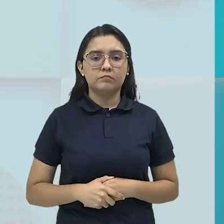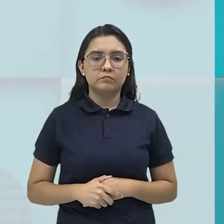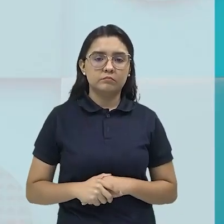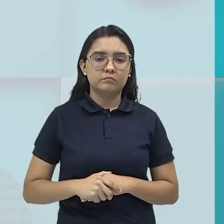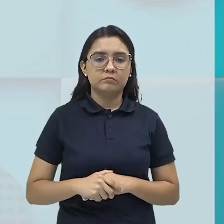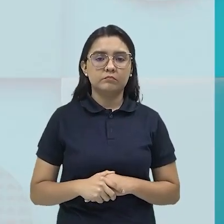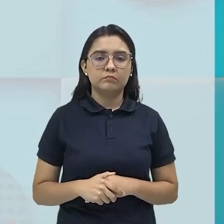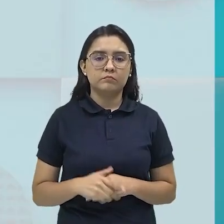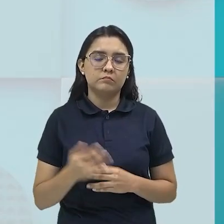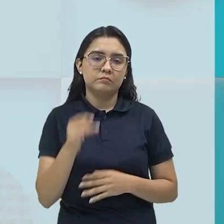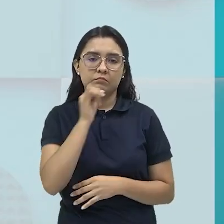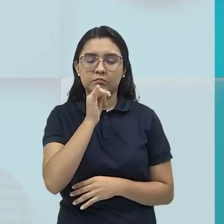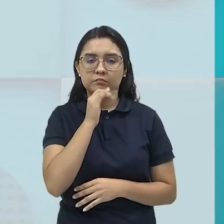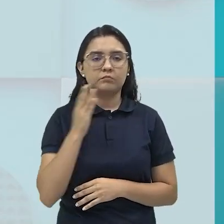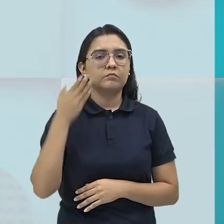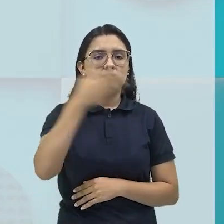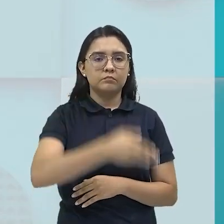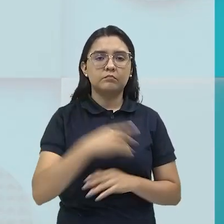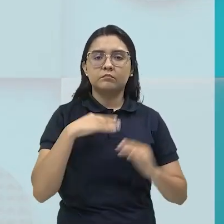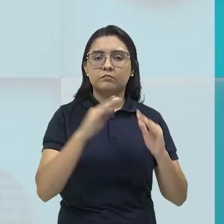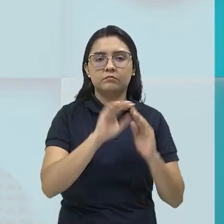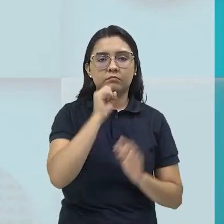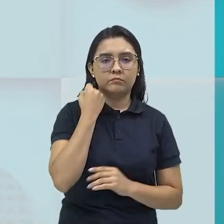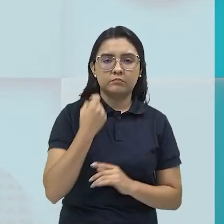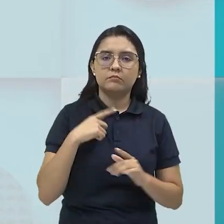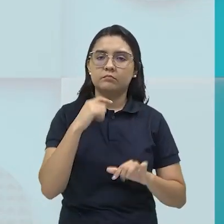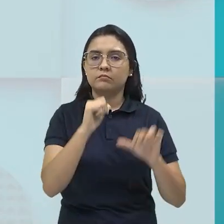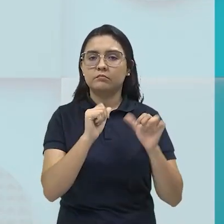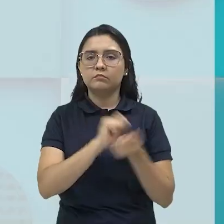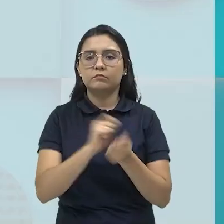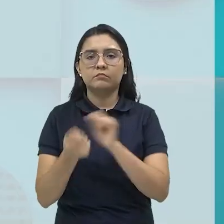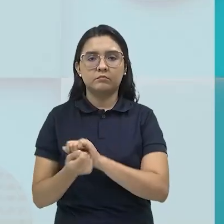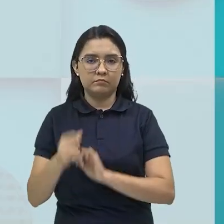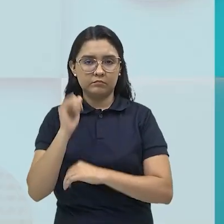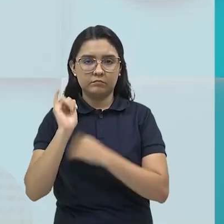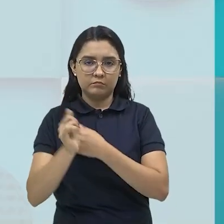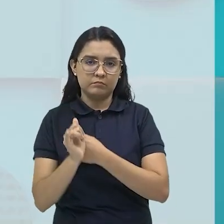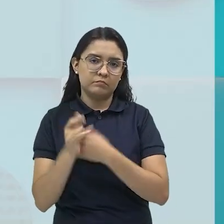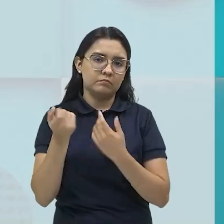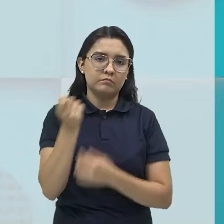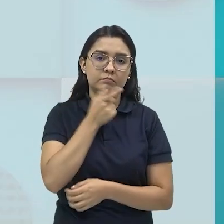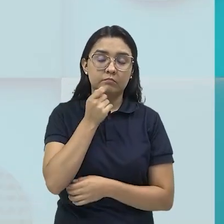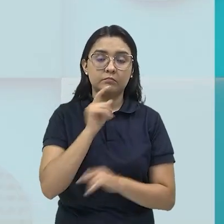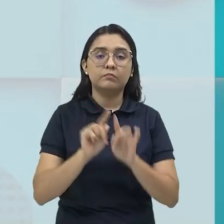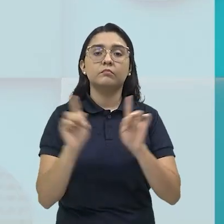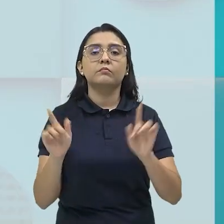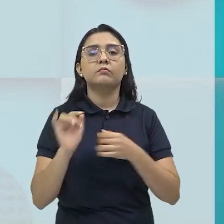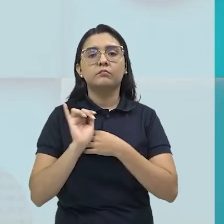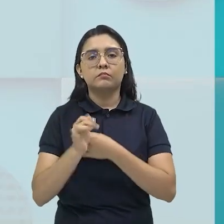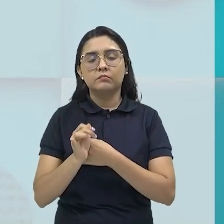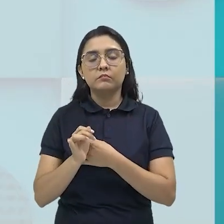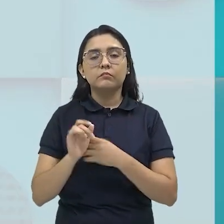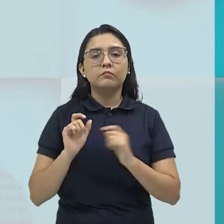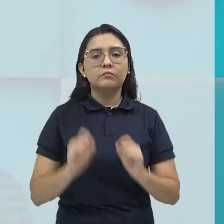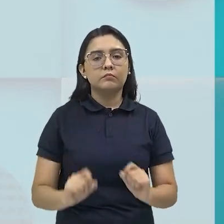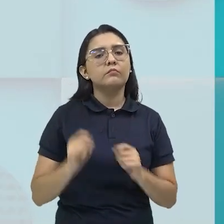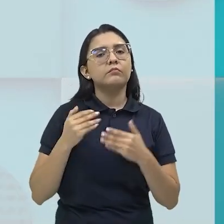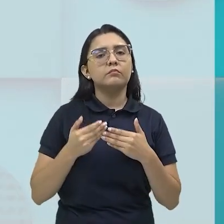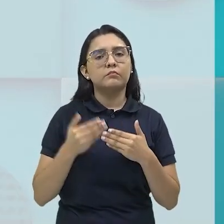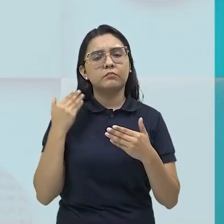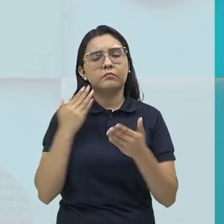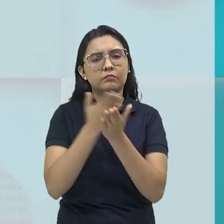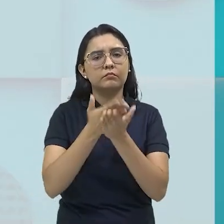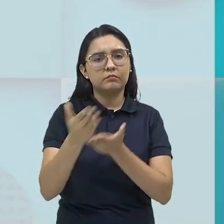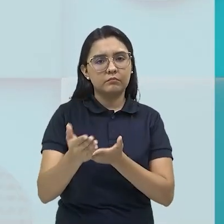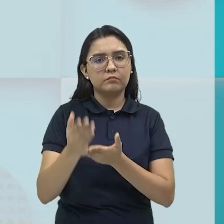uma ida à padaria, por exemplo, e transforme isso numa crônica, geralmente bem-humorada. Mas as crônicas, lá quando elas